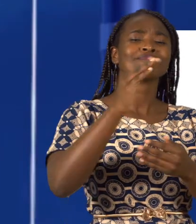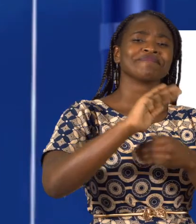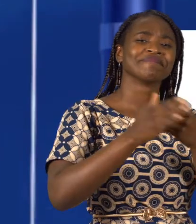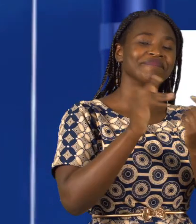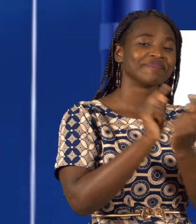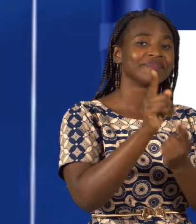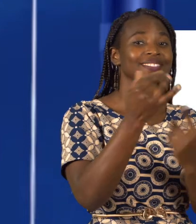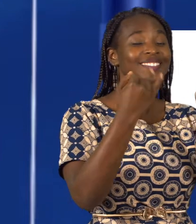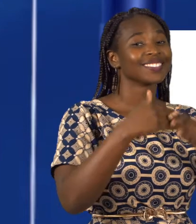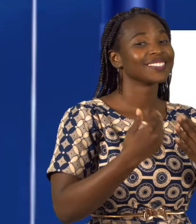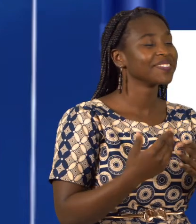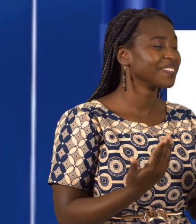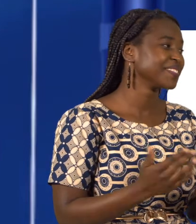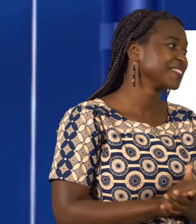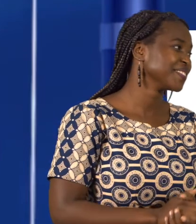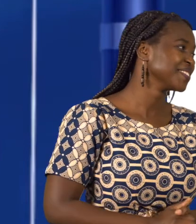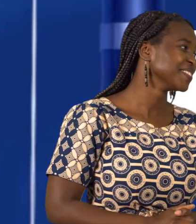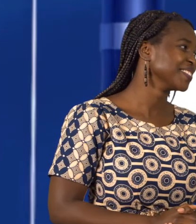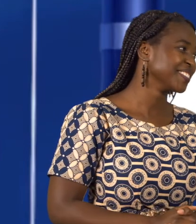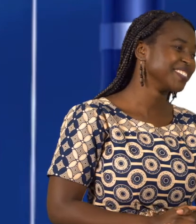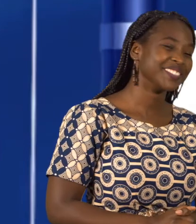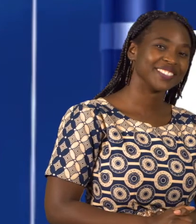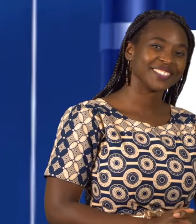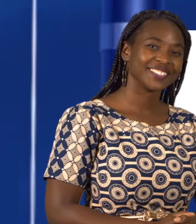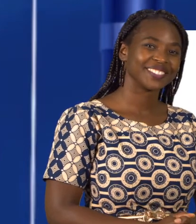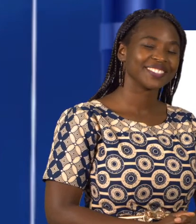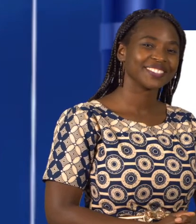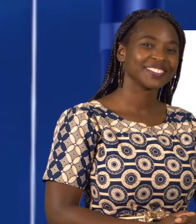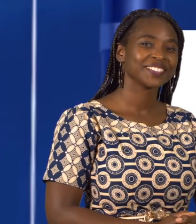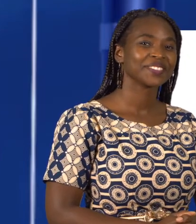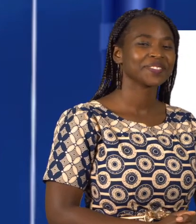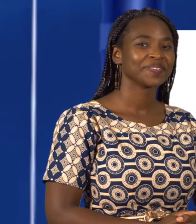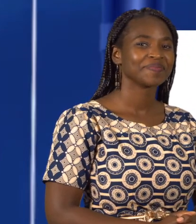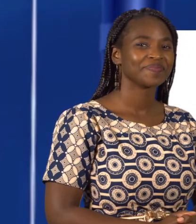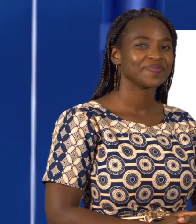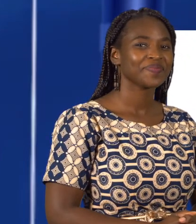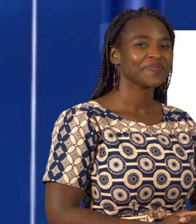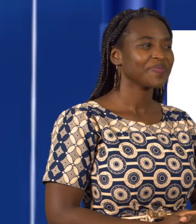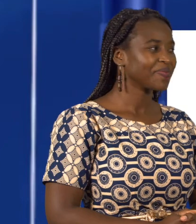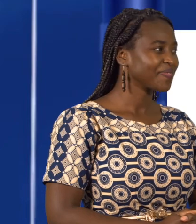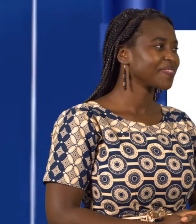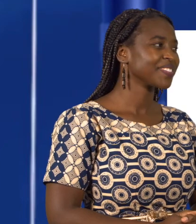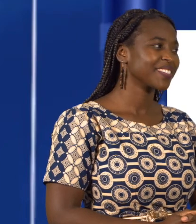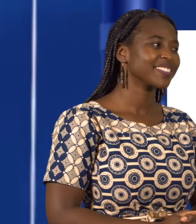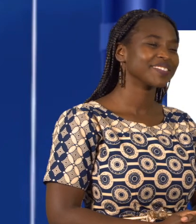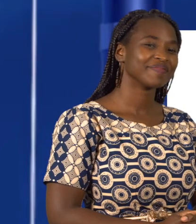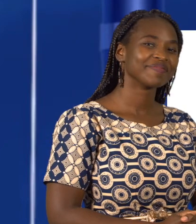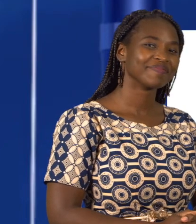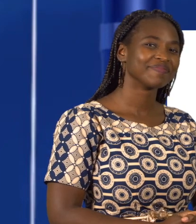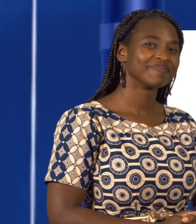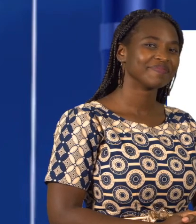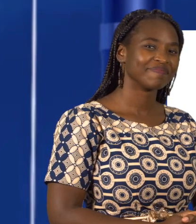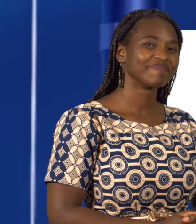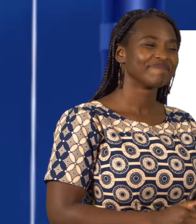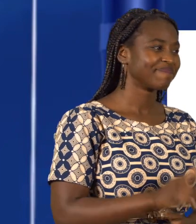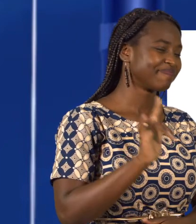Surto Prometemos voltar daqui a 7 dias Continue a seguir-nos através das nossas contas do